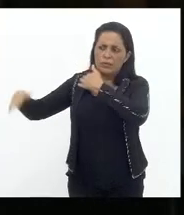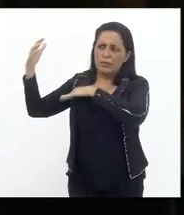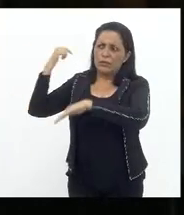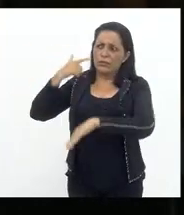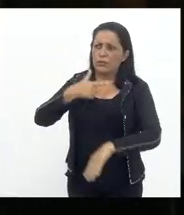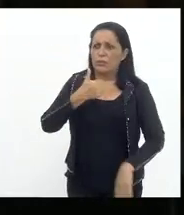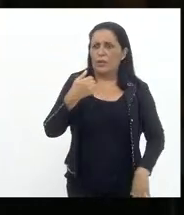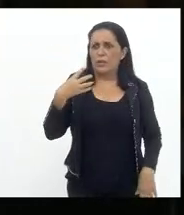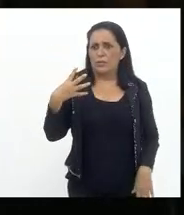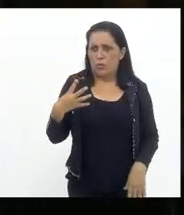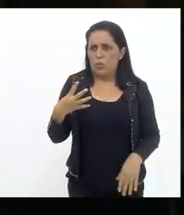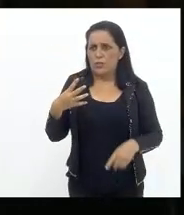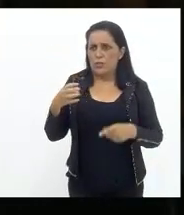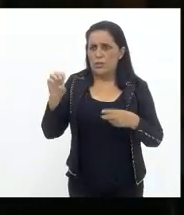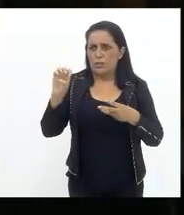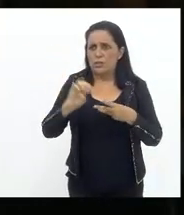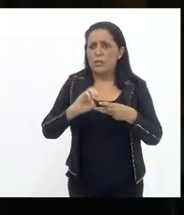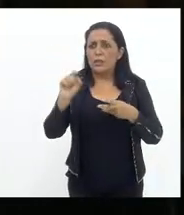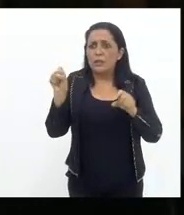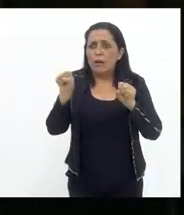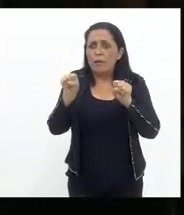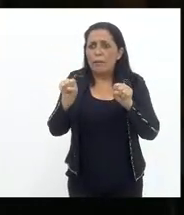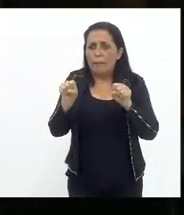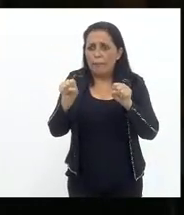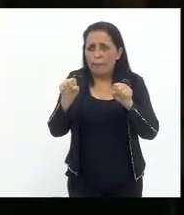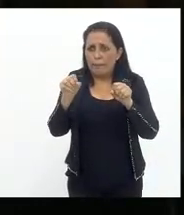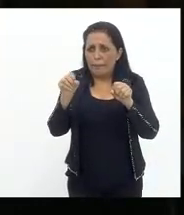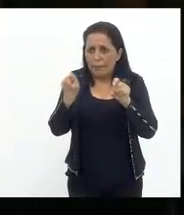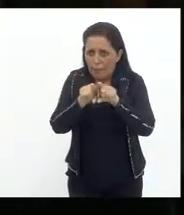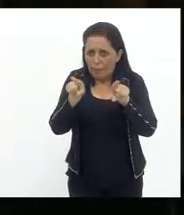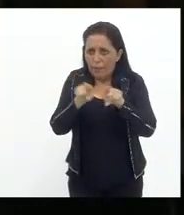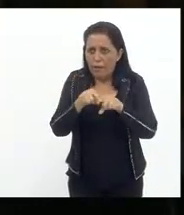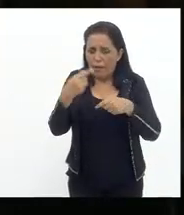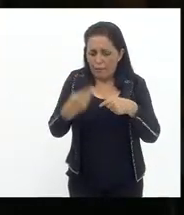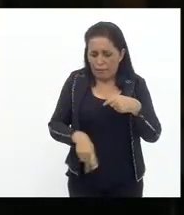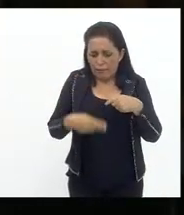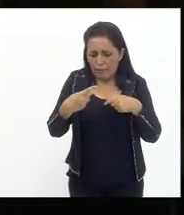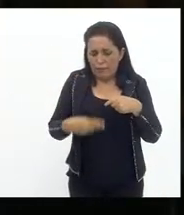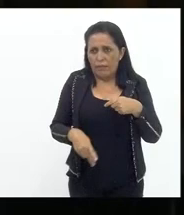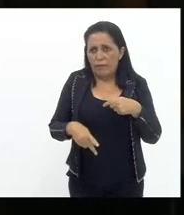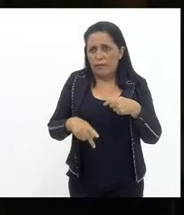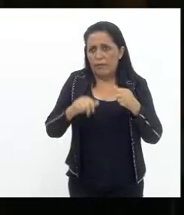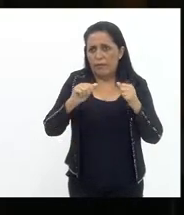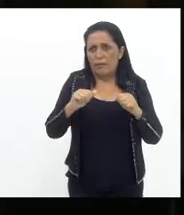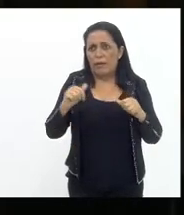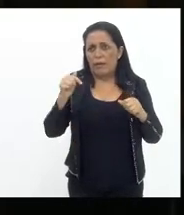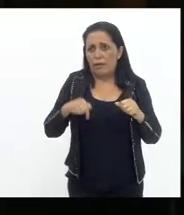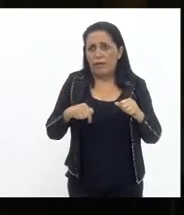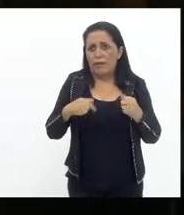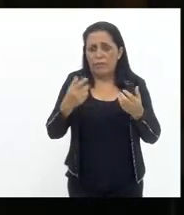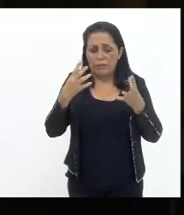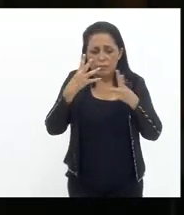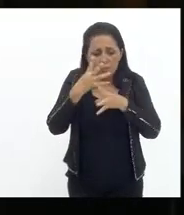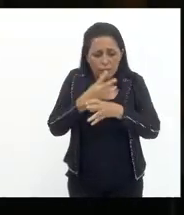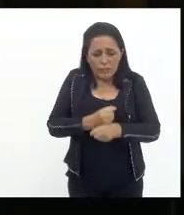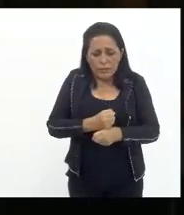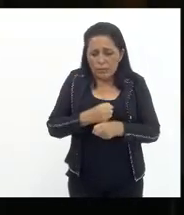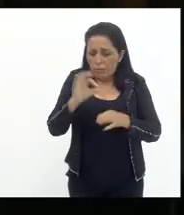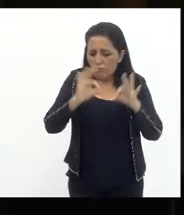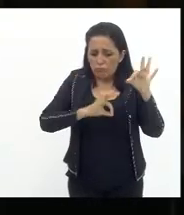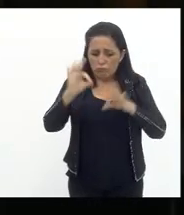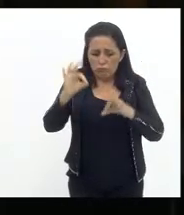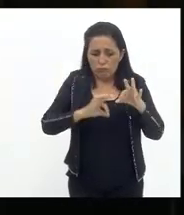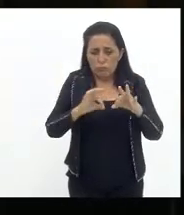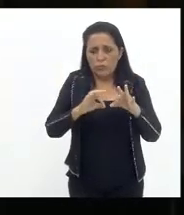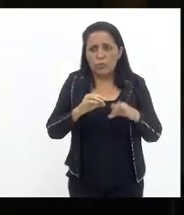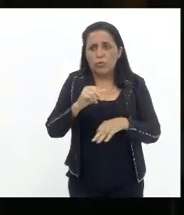2014, e dessa casa também, que fez reajustes absurdos, sem qualquer previsão orçamentária, e colocou